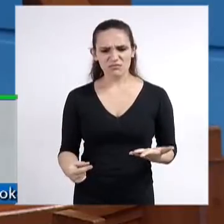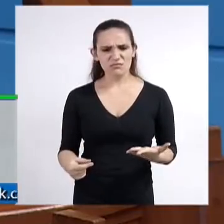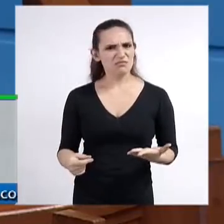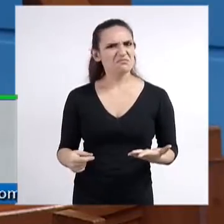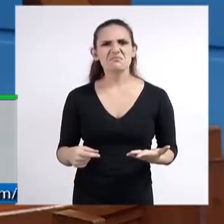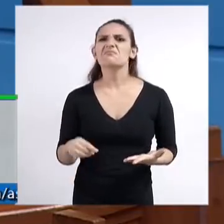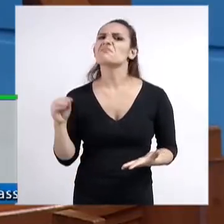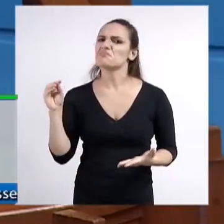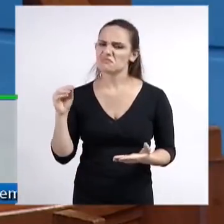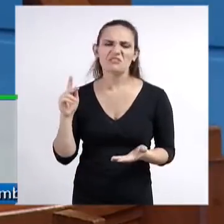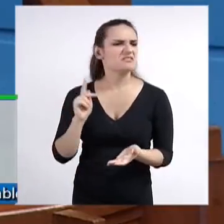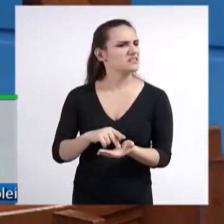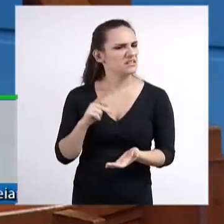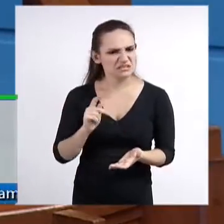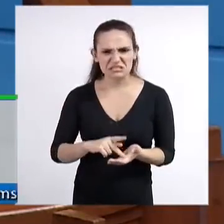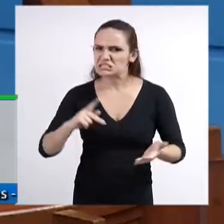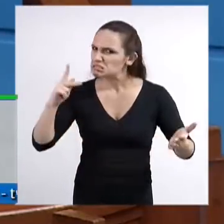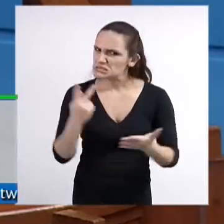desleal,